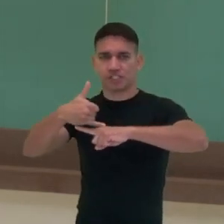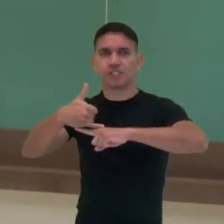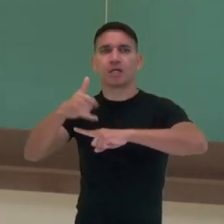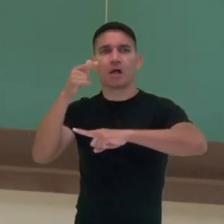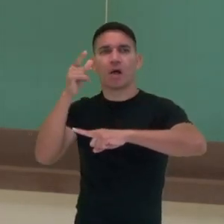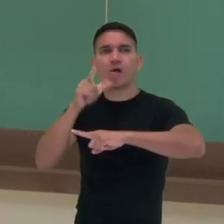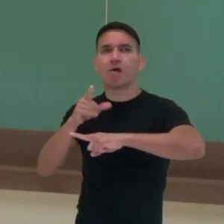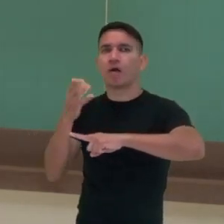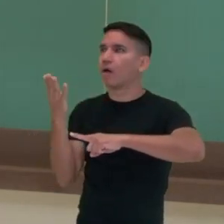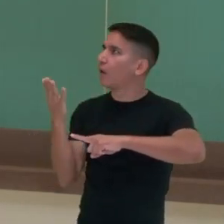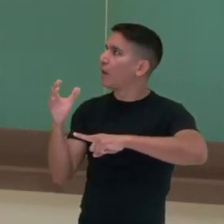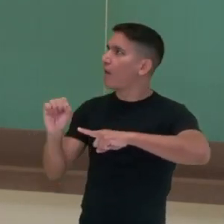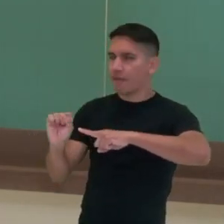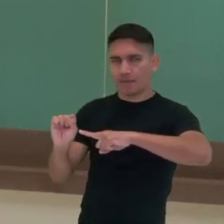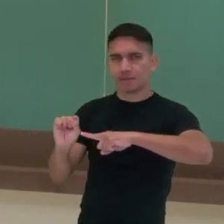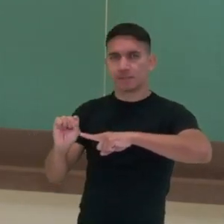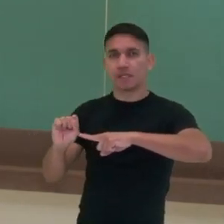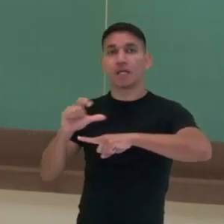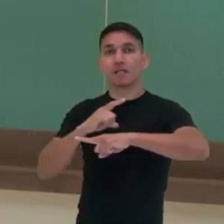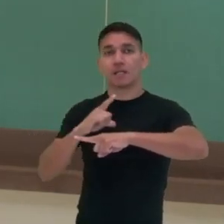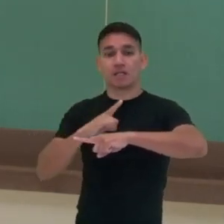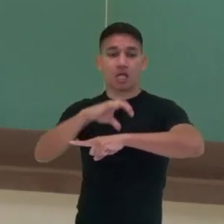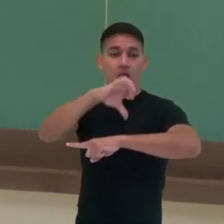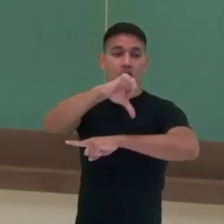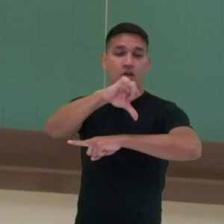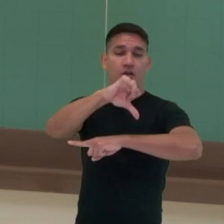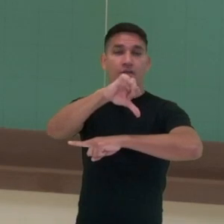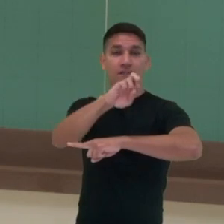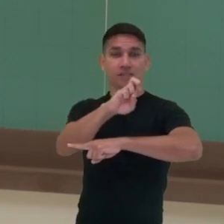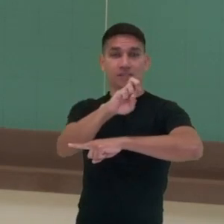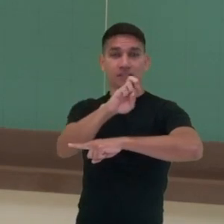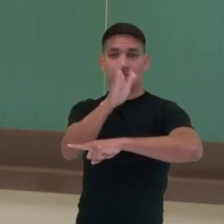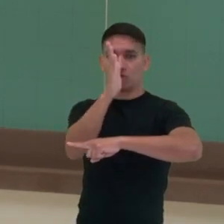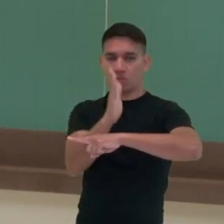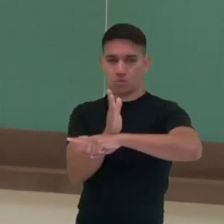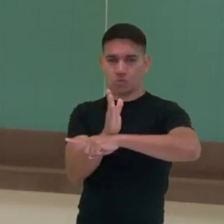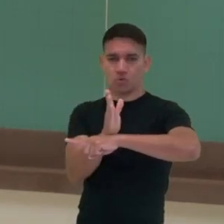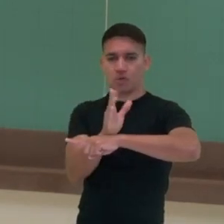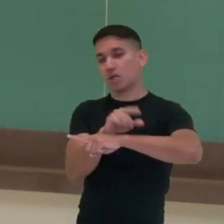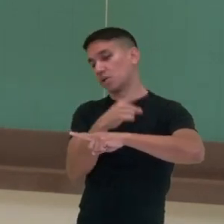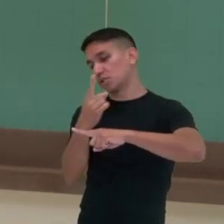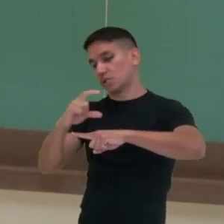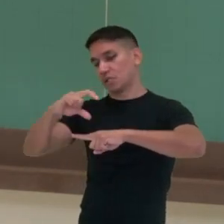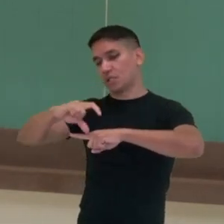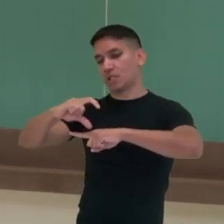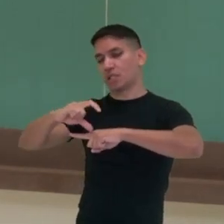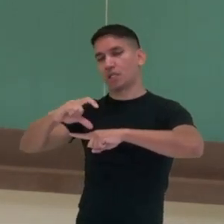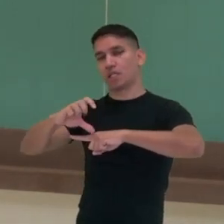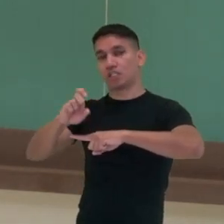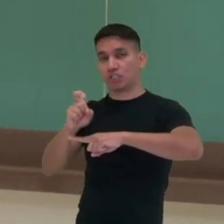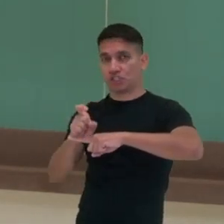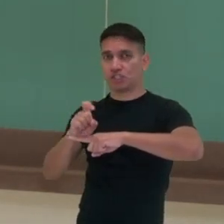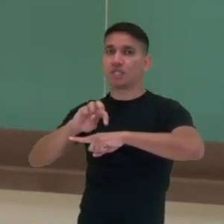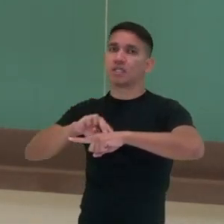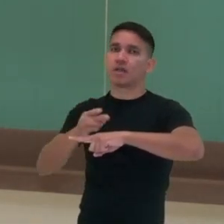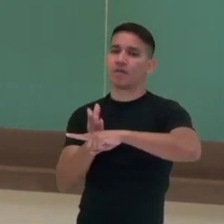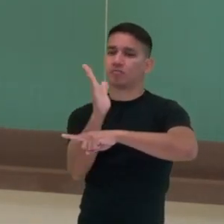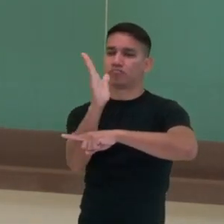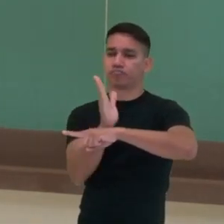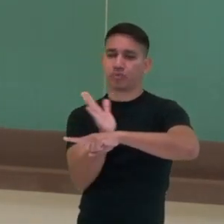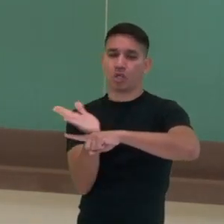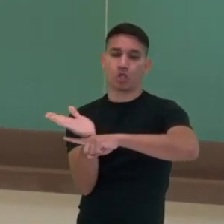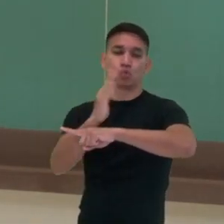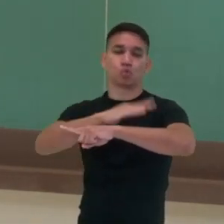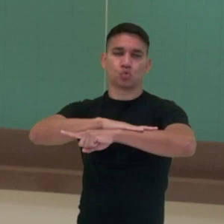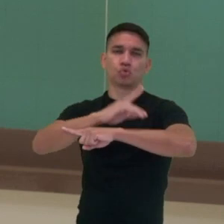ali 95 e x, então, ou seja, ele está indicando um movimento de meia volta, né, porque se a gente fechar tudo isso aqui, tem que dar 180. Então,